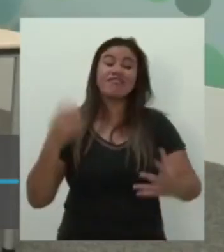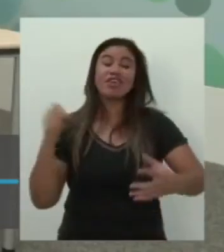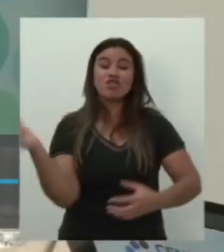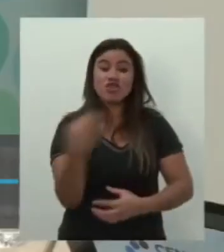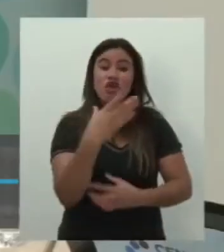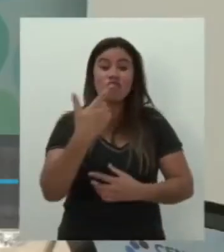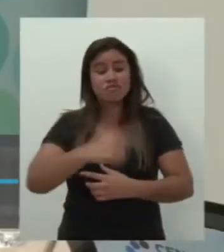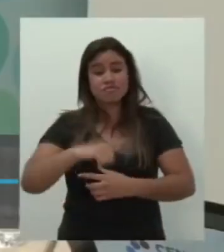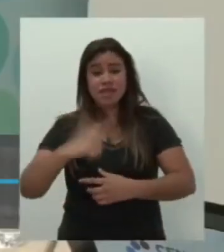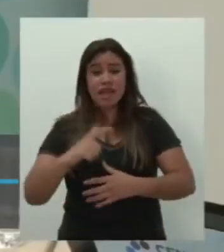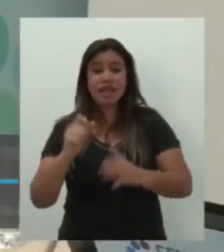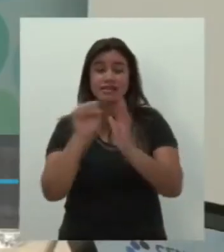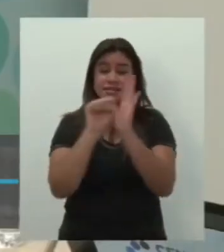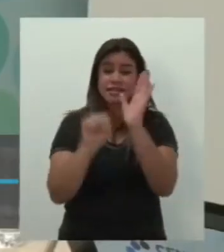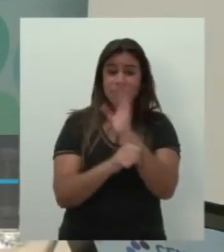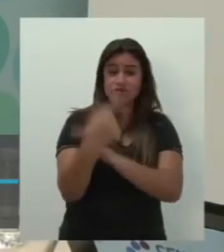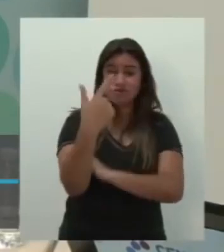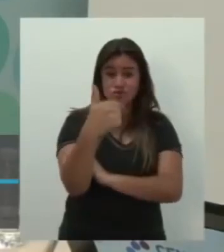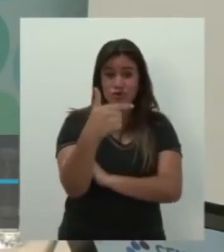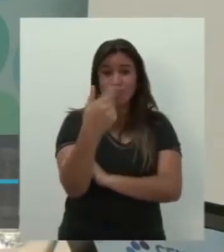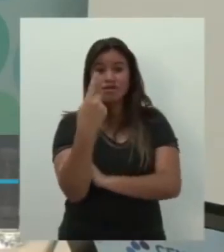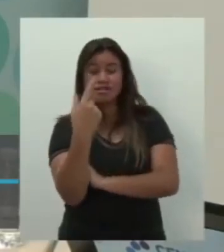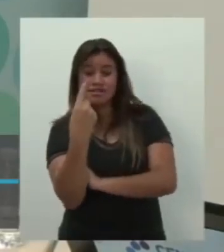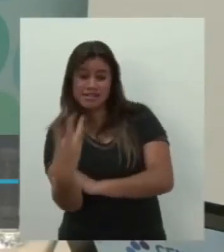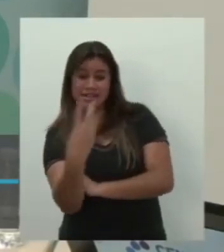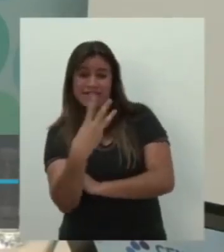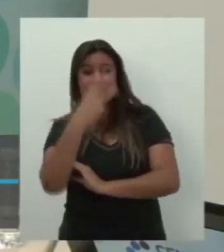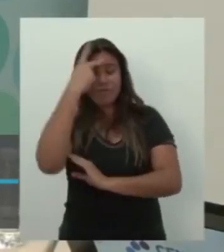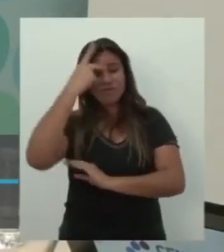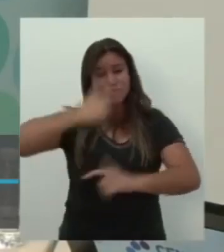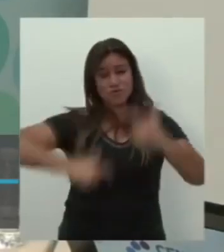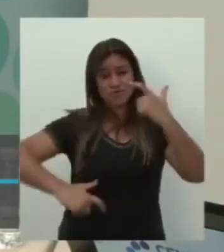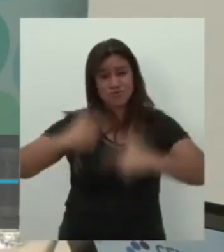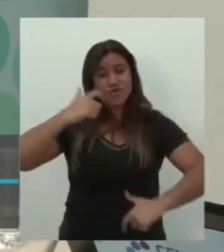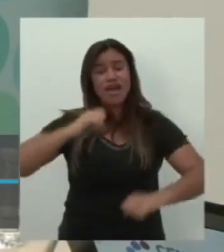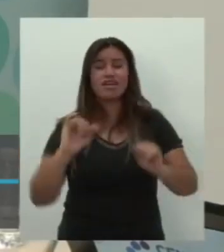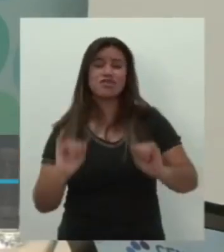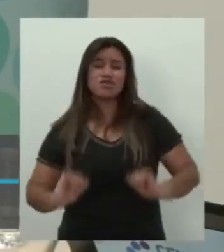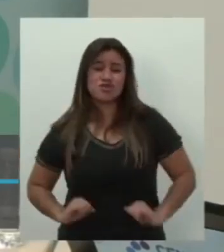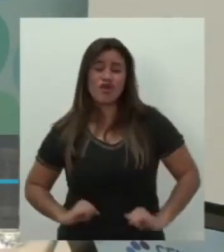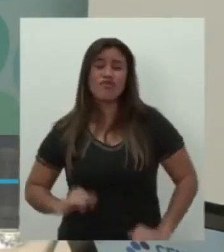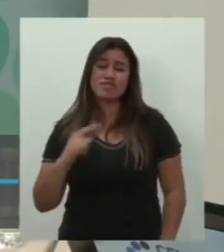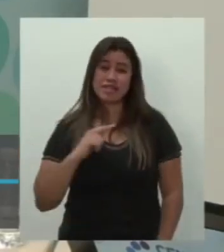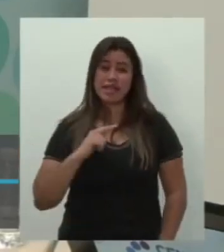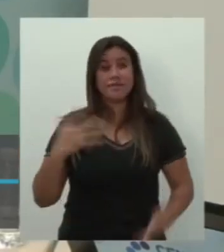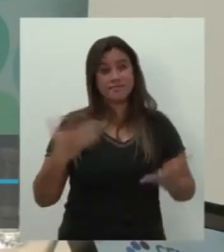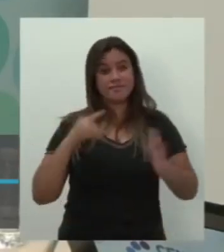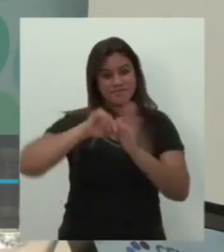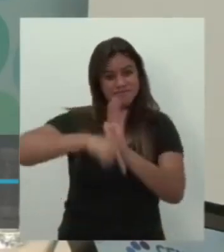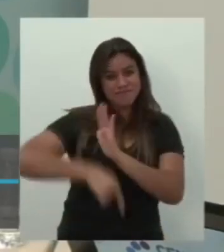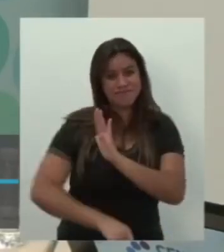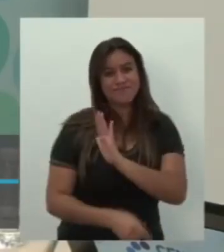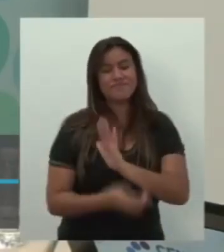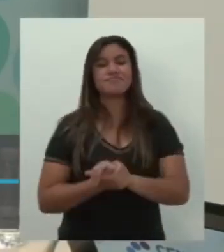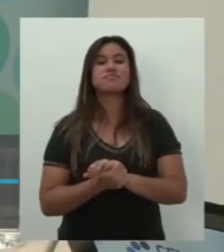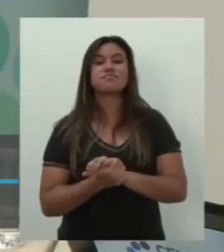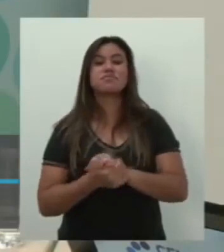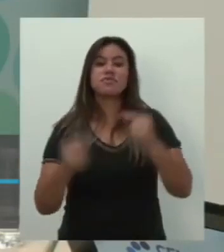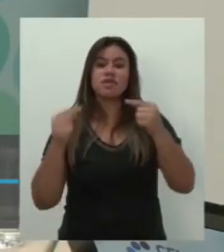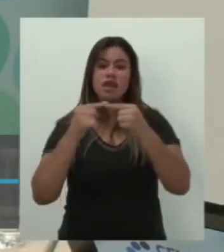Média, século XII, XIII, as pessoas sofriam por isso e expressavam isso nas canções, né? Vamos aprofundar isso, né? Um pouquinho. Isso está